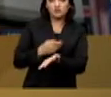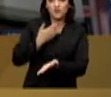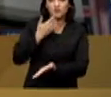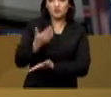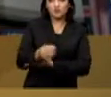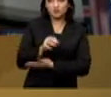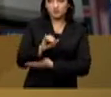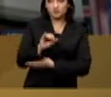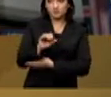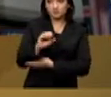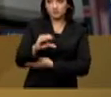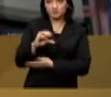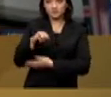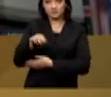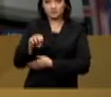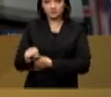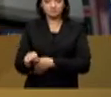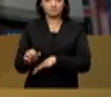Quadro sexto: